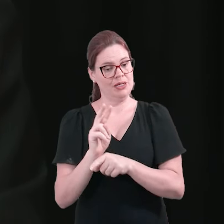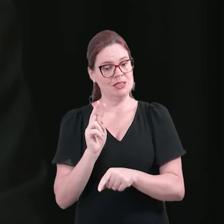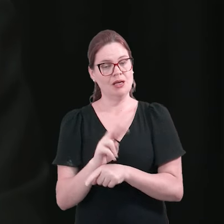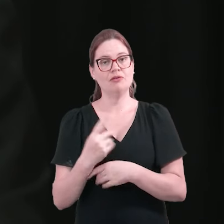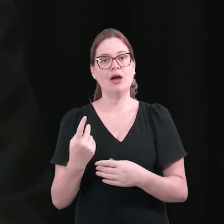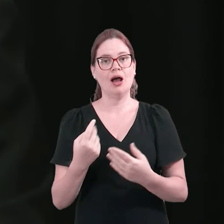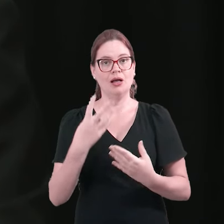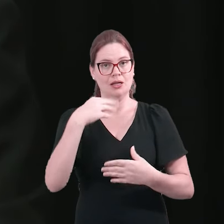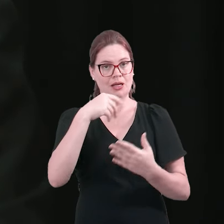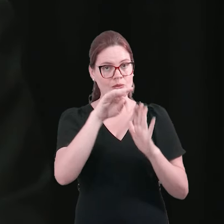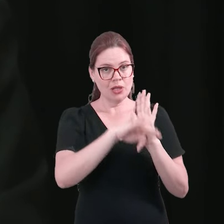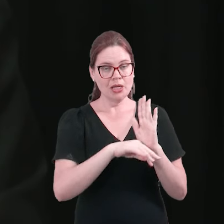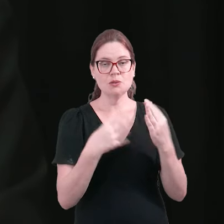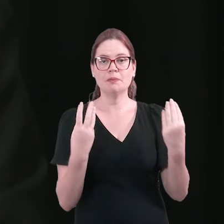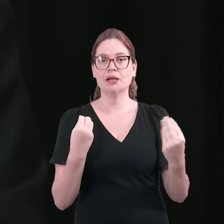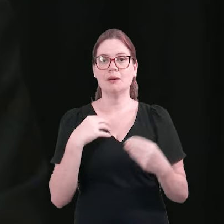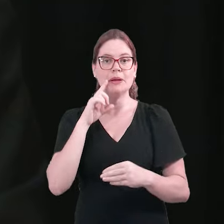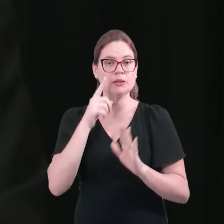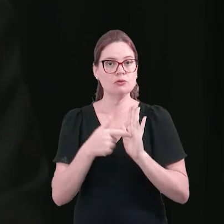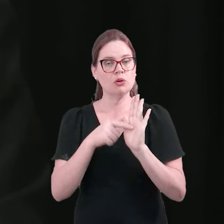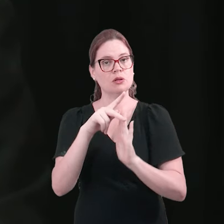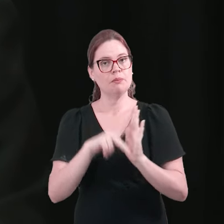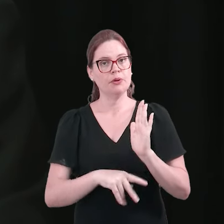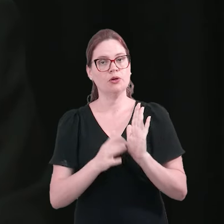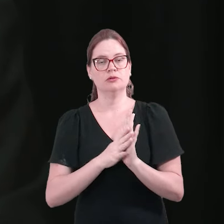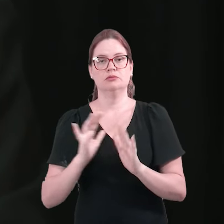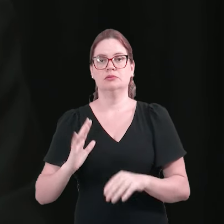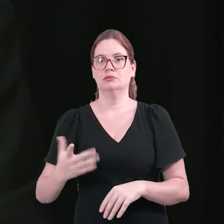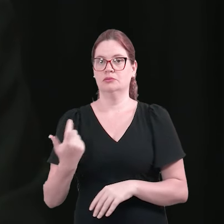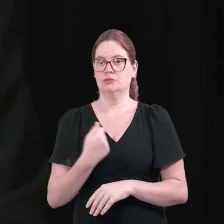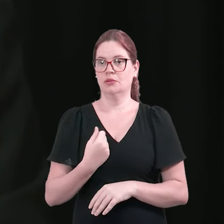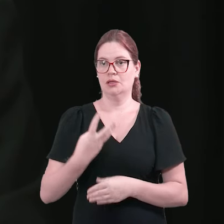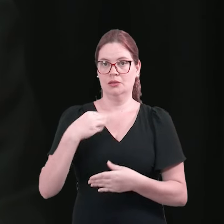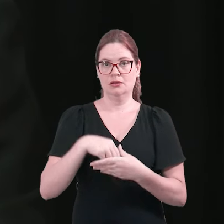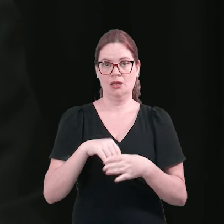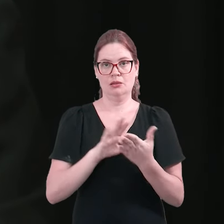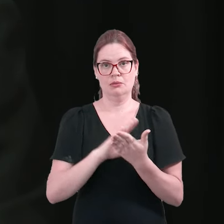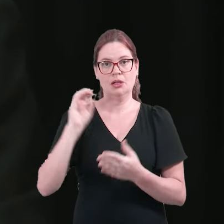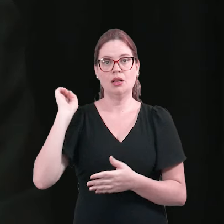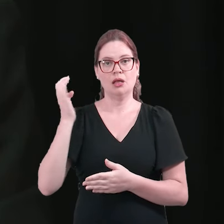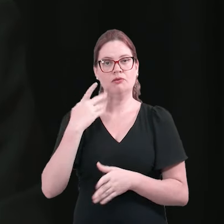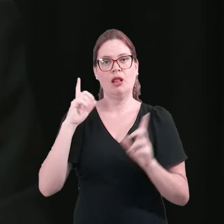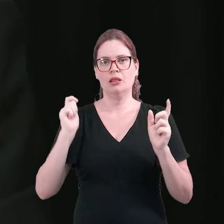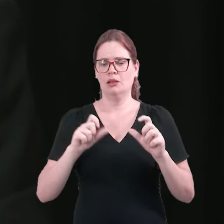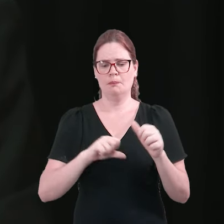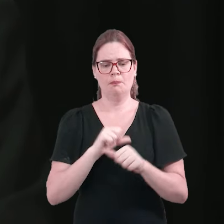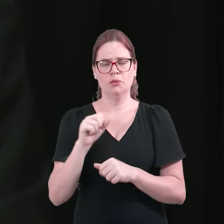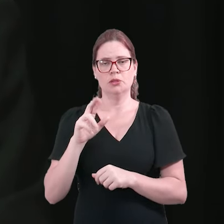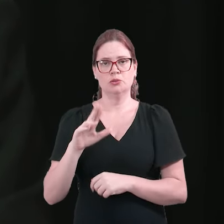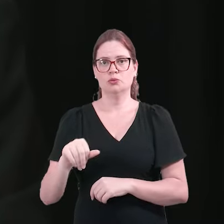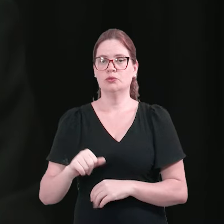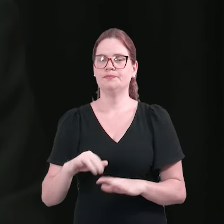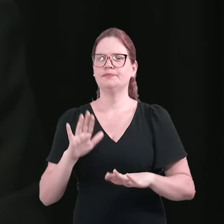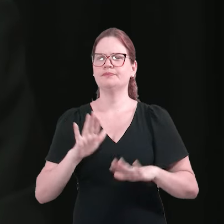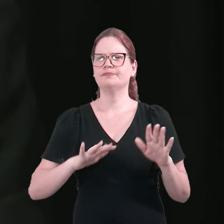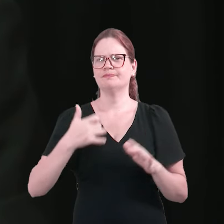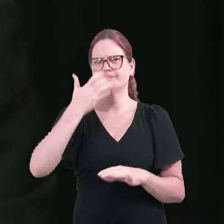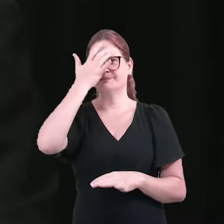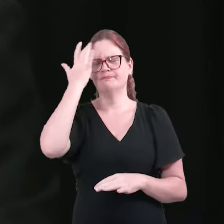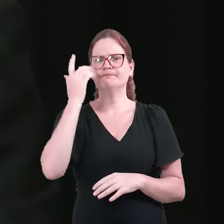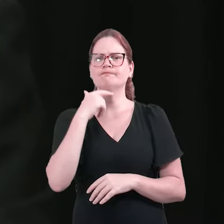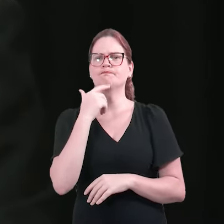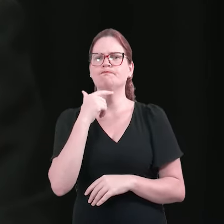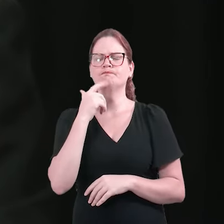era a vida que contém na palavra, ela não mudou. Então, o homem, muitas vezes, ele pode